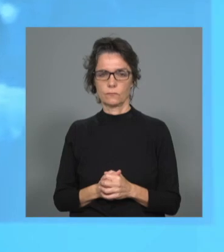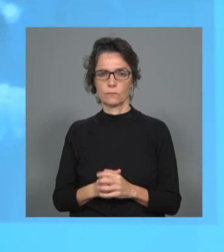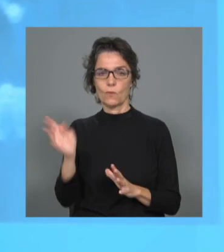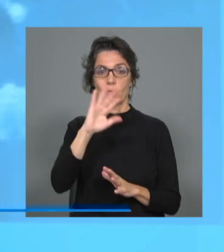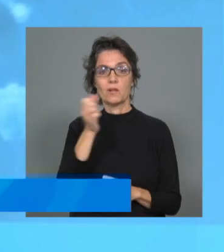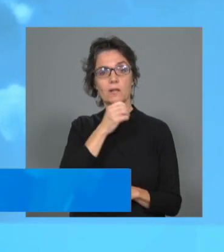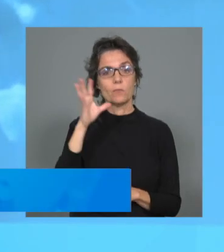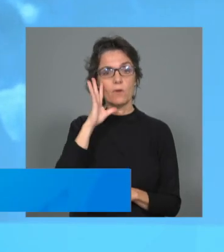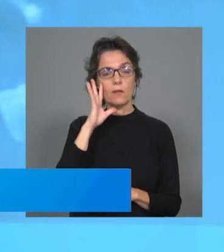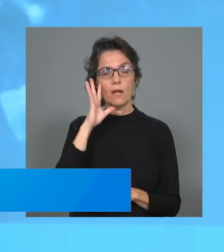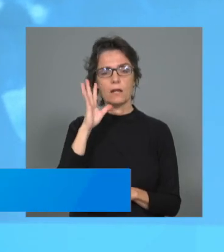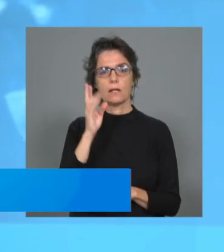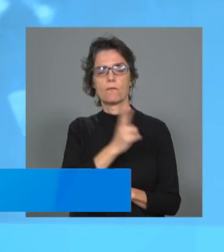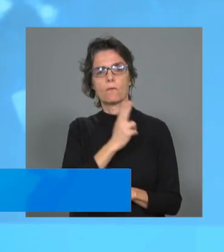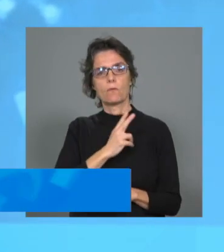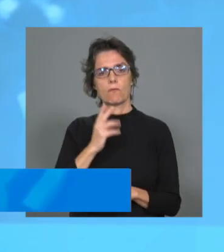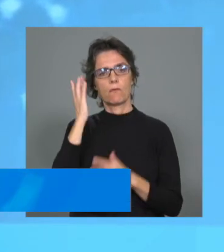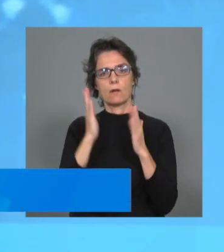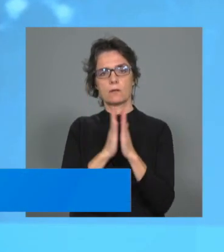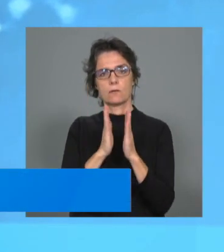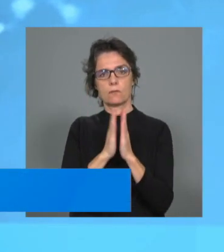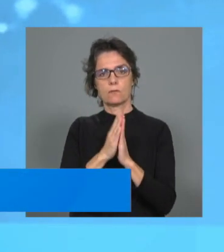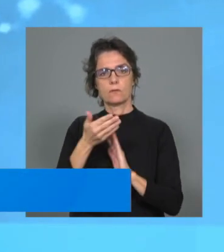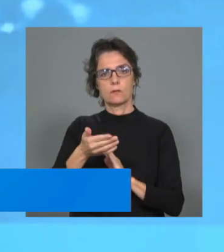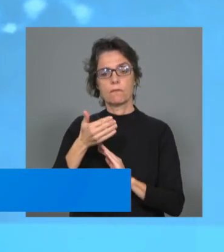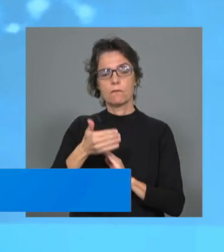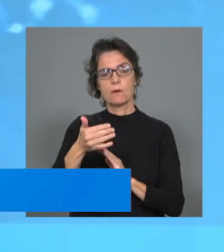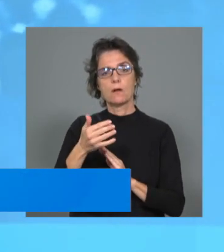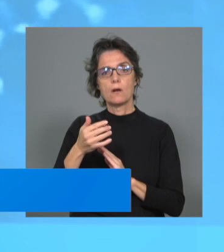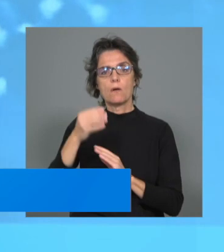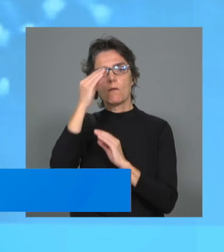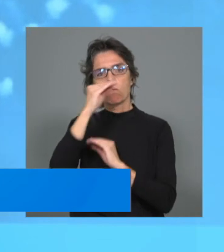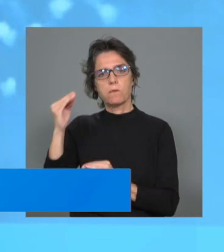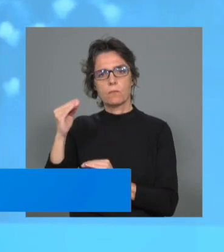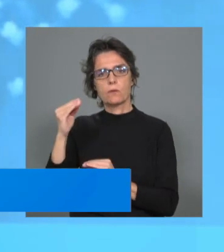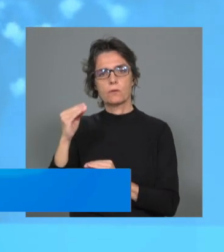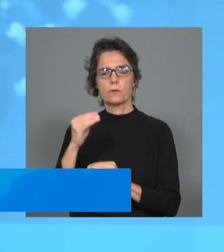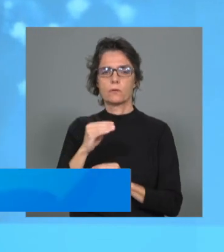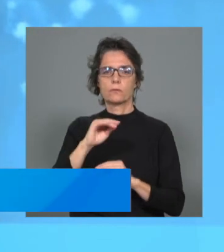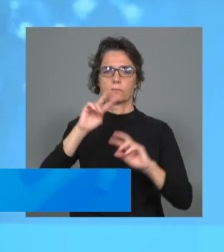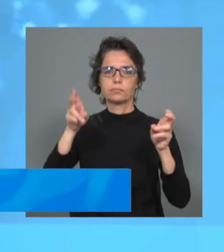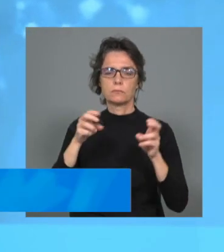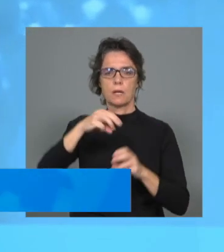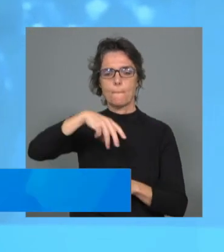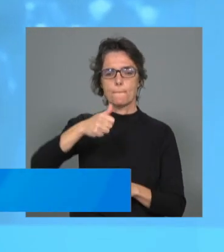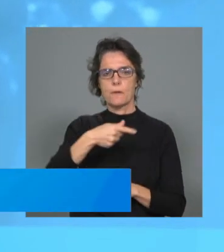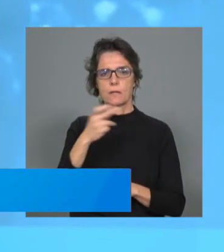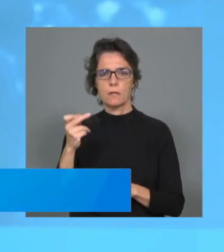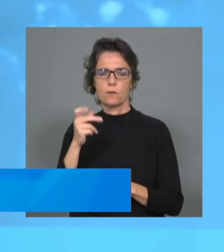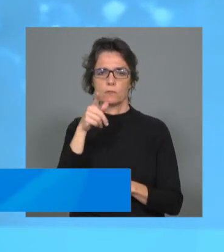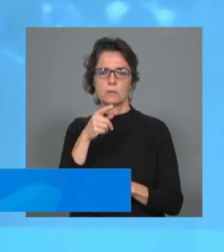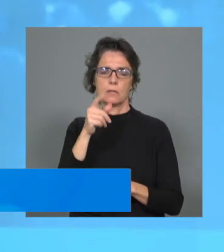Olá, muito boa tarde. A Faculdade de Teologia vai promover uma formação, Mateus, de publicano a evangelista. Os conteúdos deste